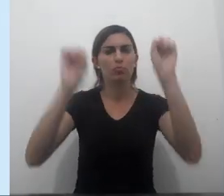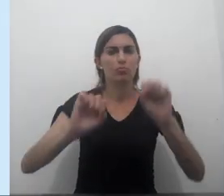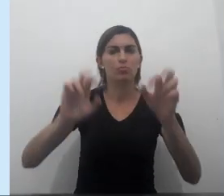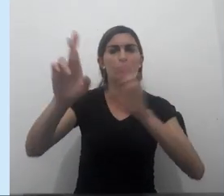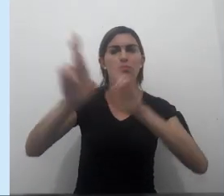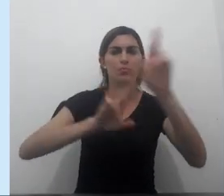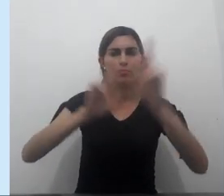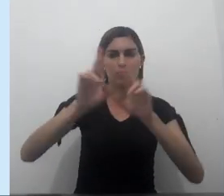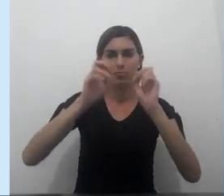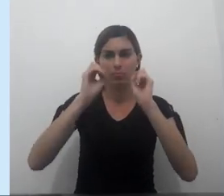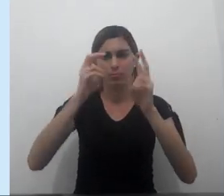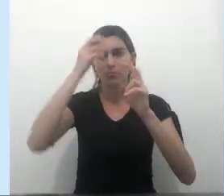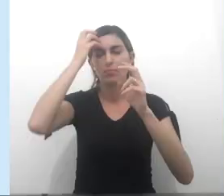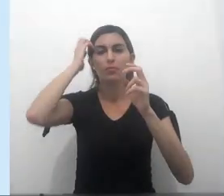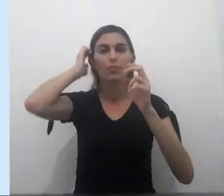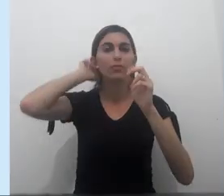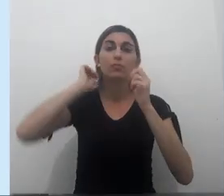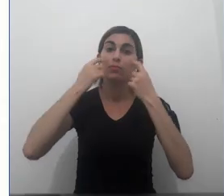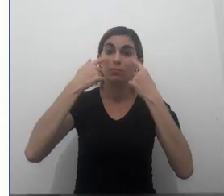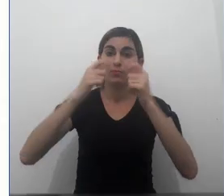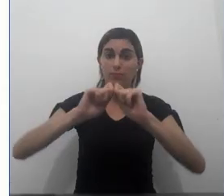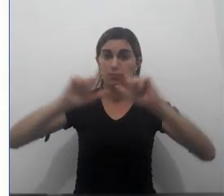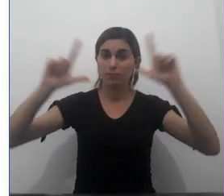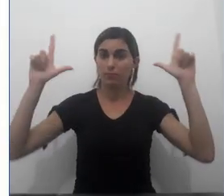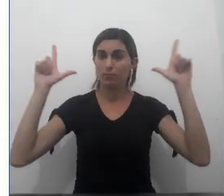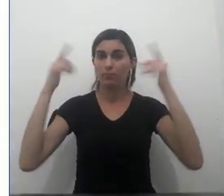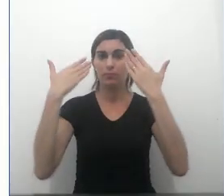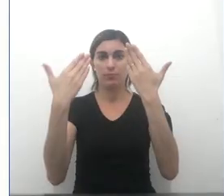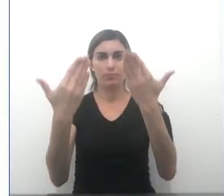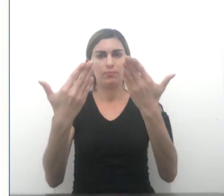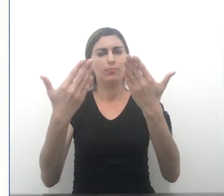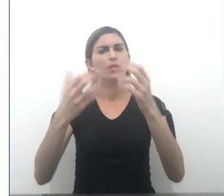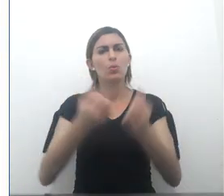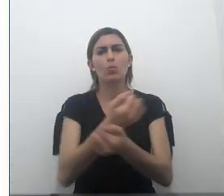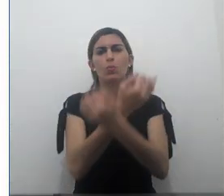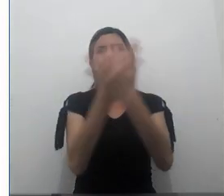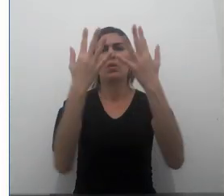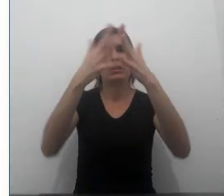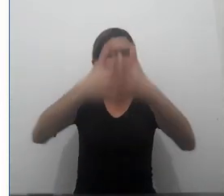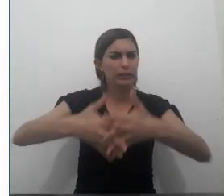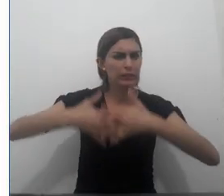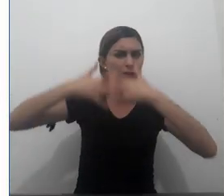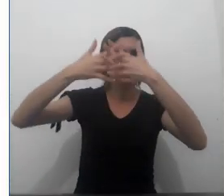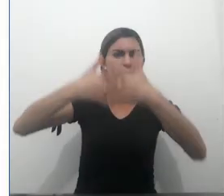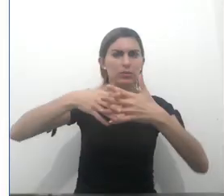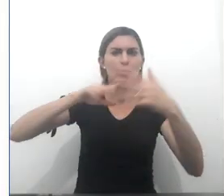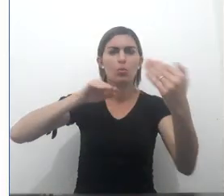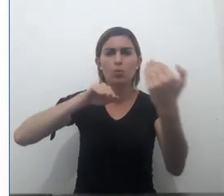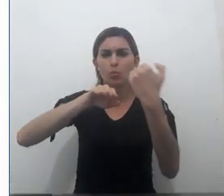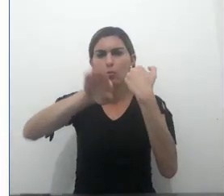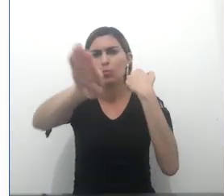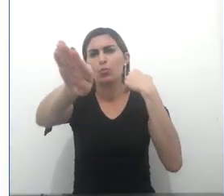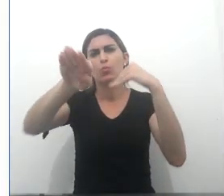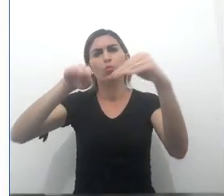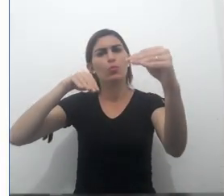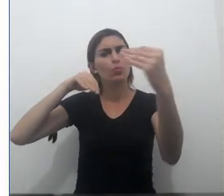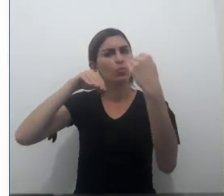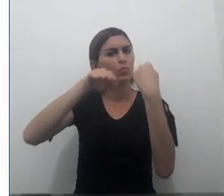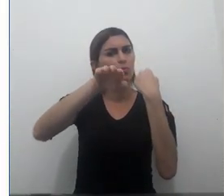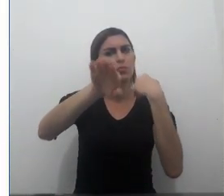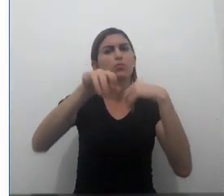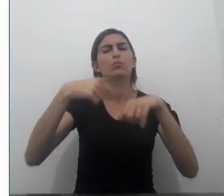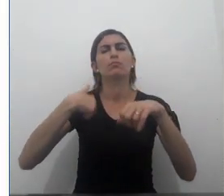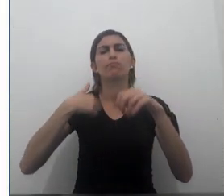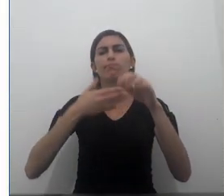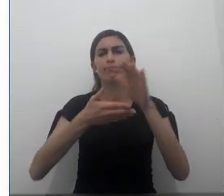sistema rodoviário. Ok, gente? Acompanha na tela. Na tela você vê aí, né, uma quantidade de caminhões trafegando pelas